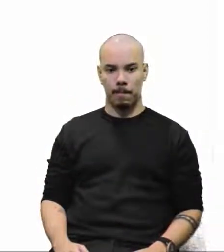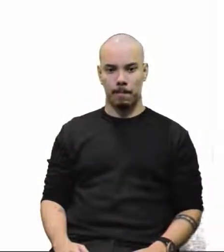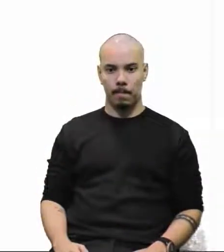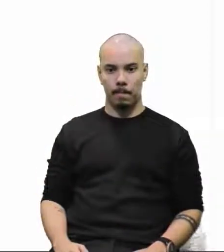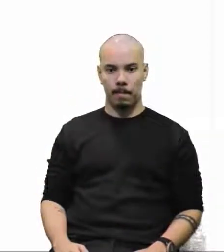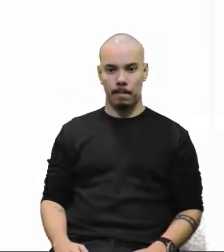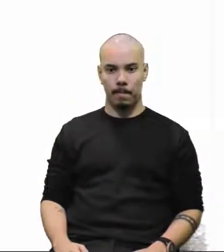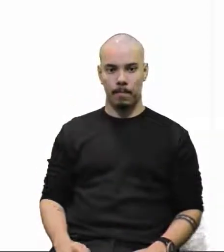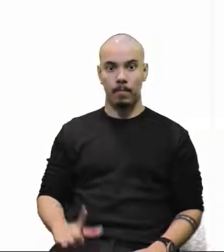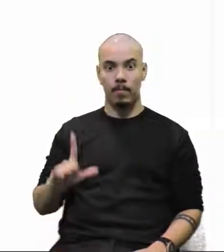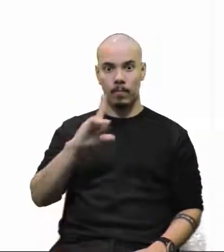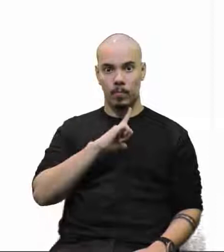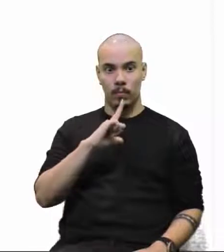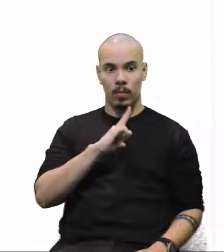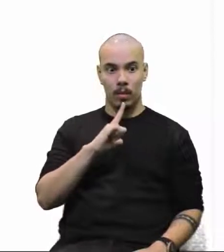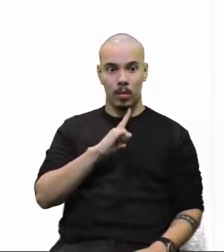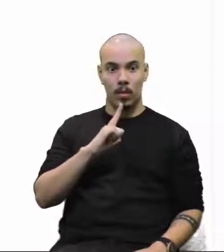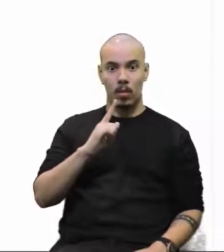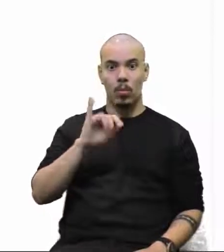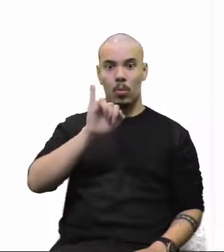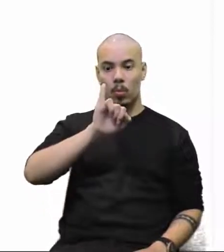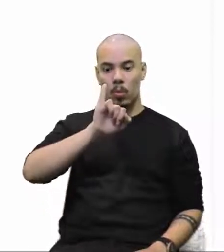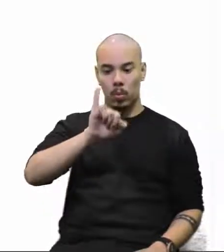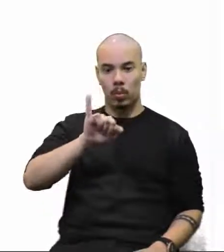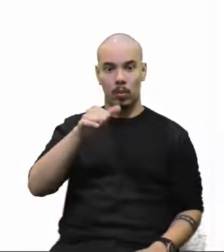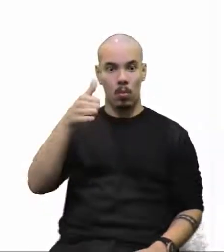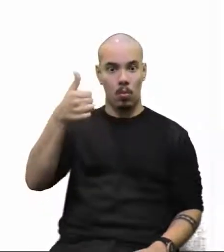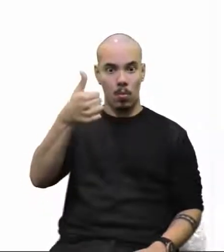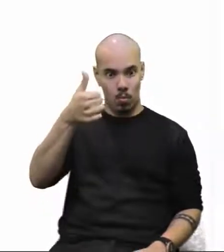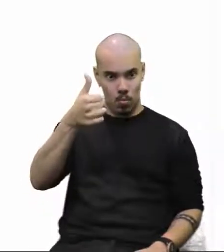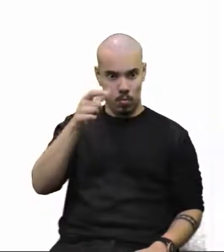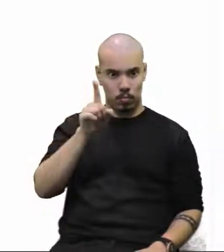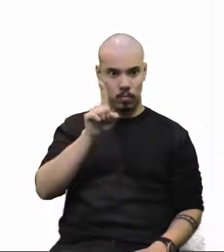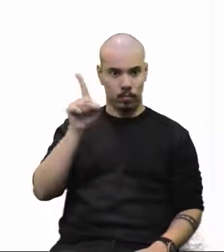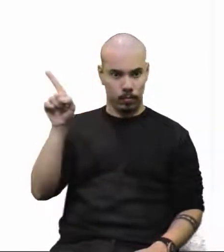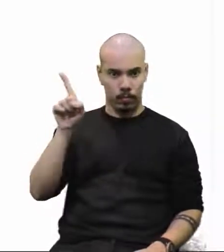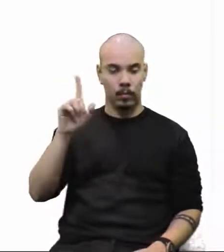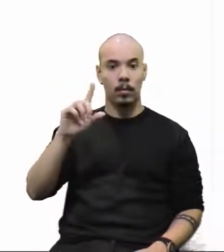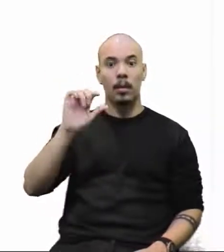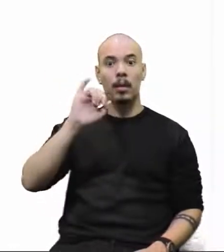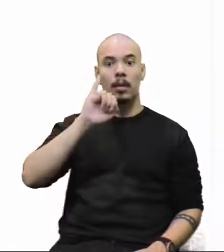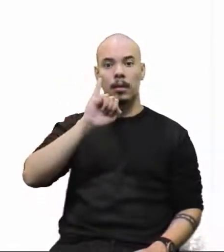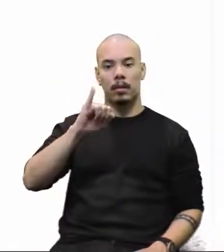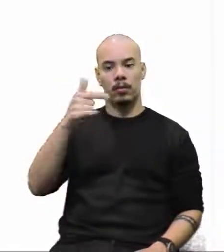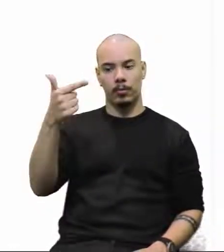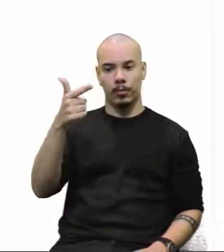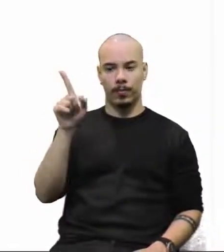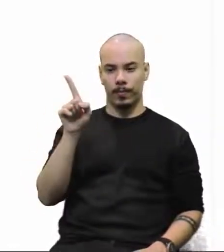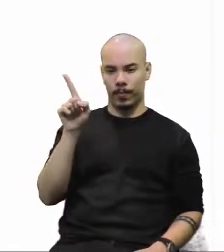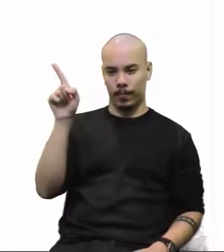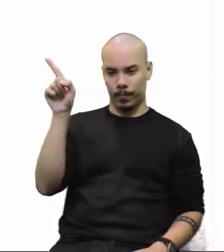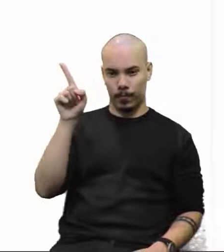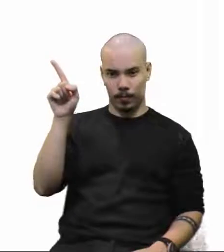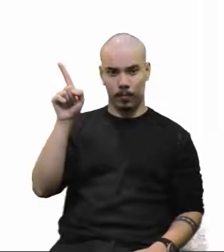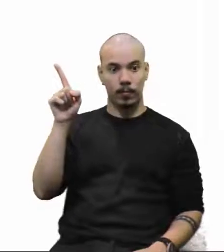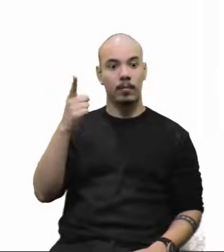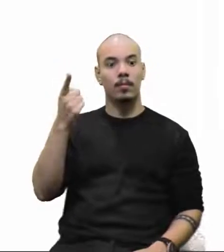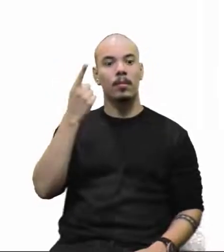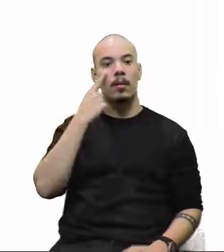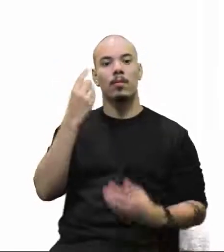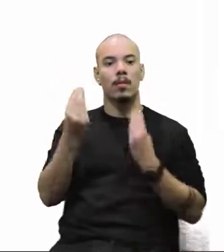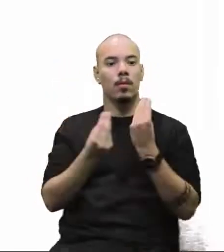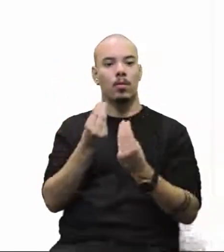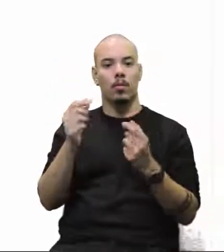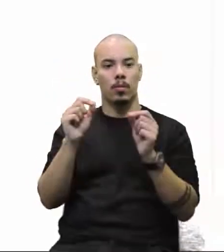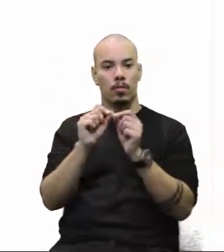do fio 1, esse aqui é o I1, ele está considerando. Aí gera o quê? Ó, o campo magnético lá do outro lado, em relação